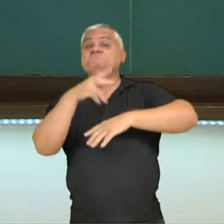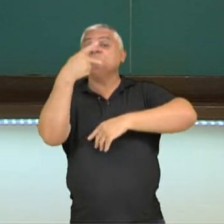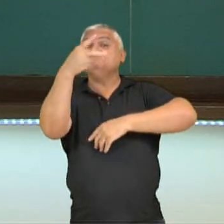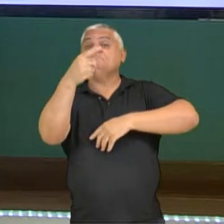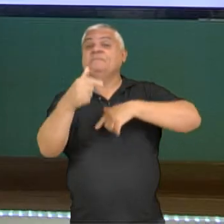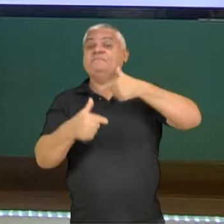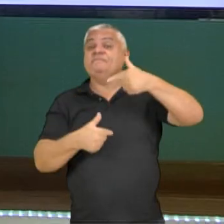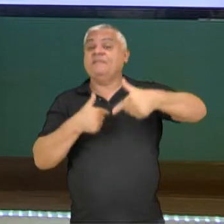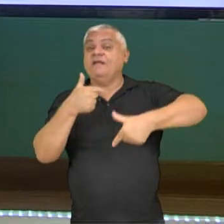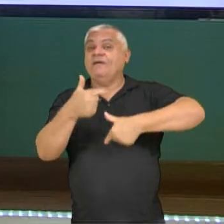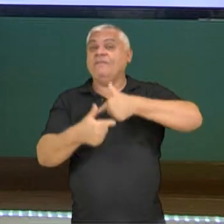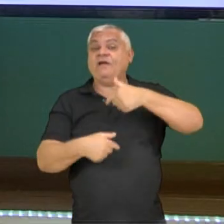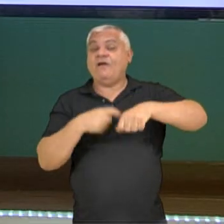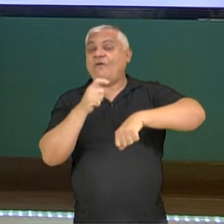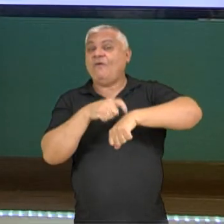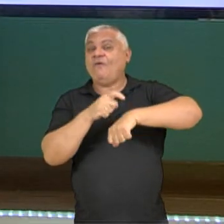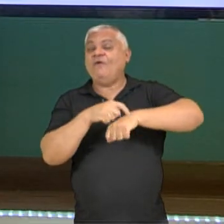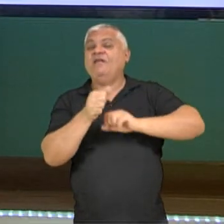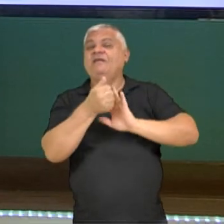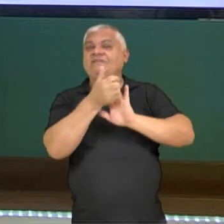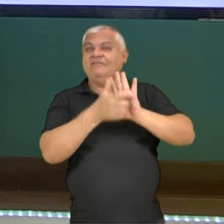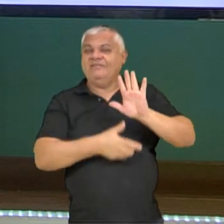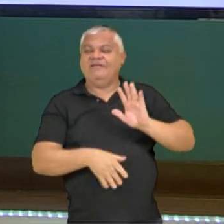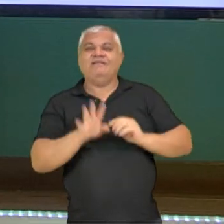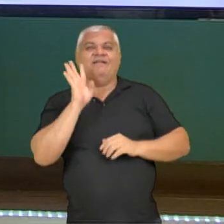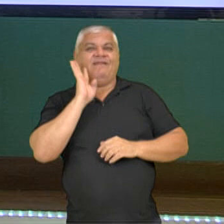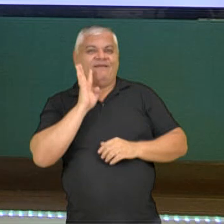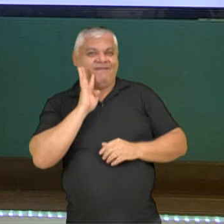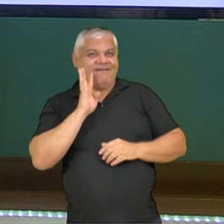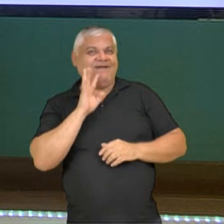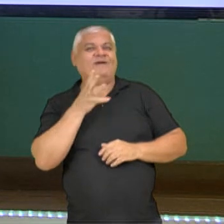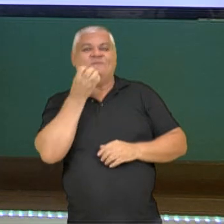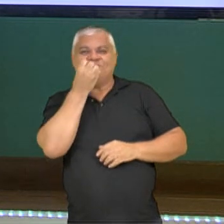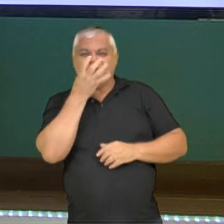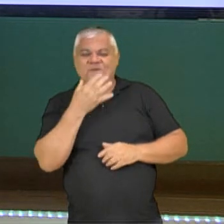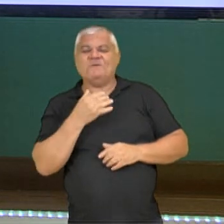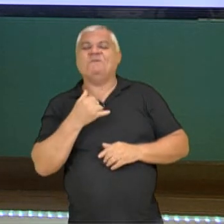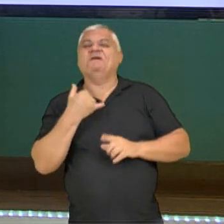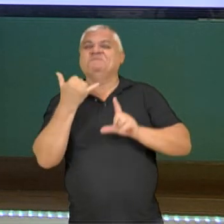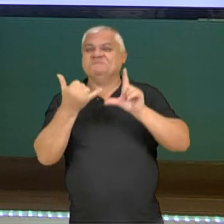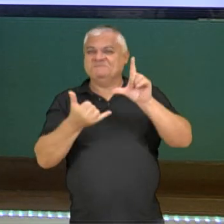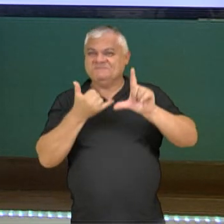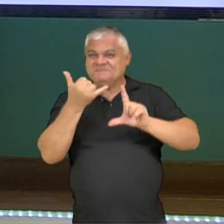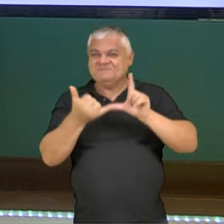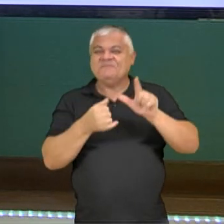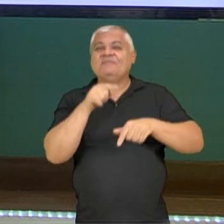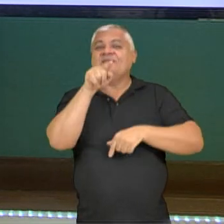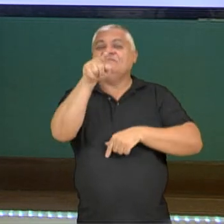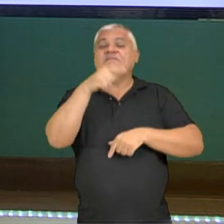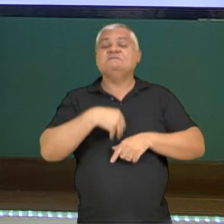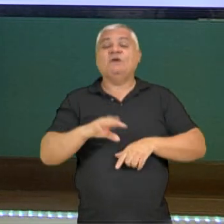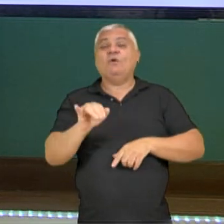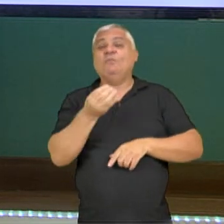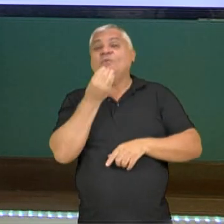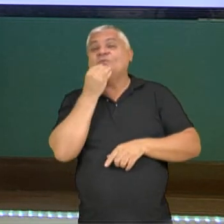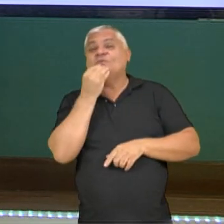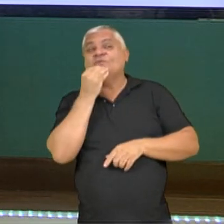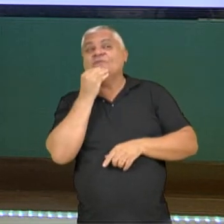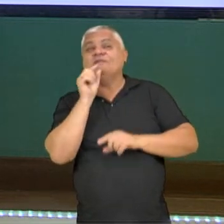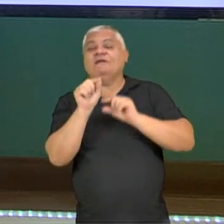chegamos a uma atividade bastante interessante, uma atividade lúdica, onde você terá a oportunidade